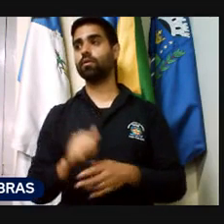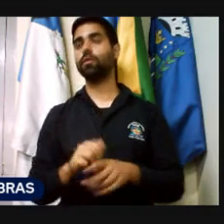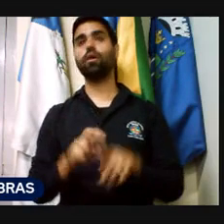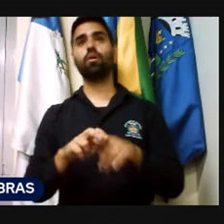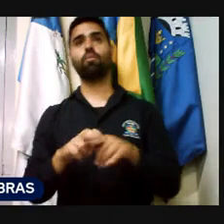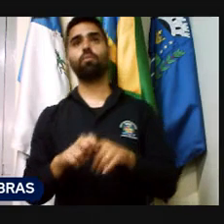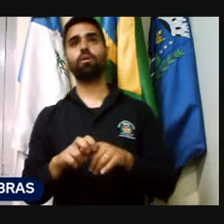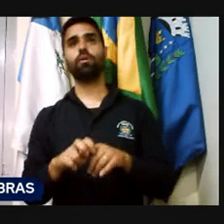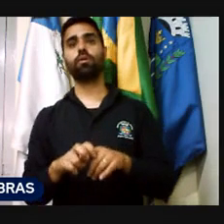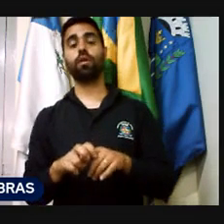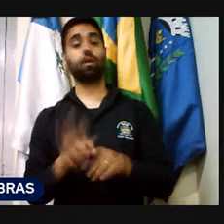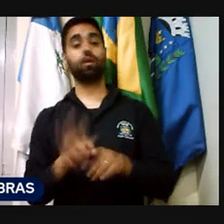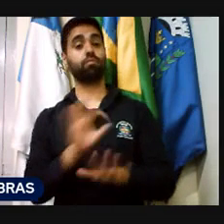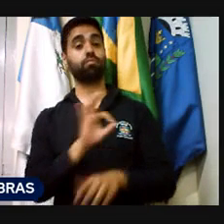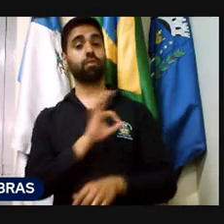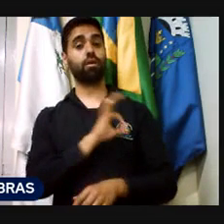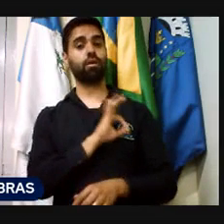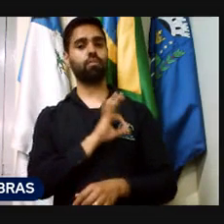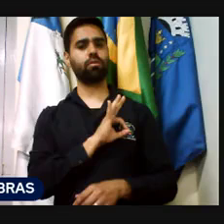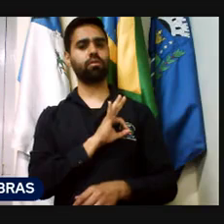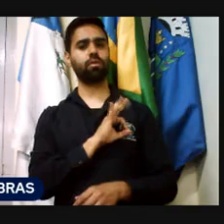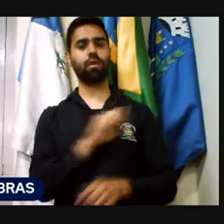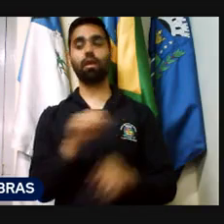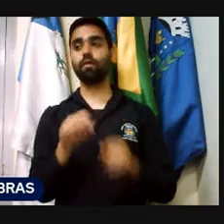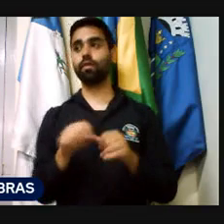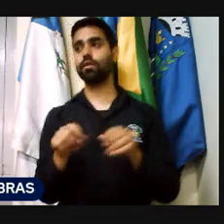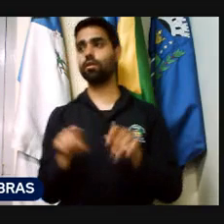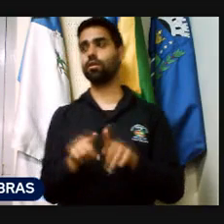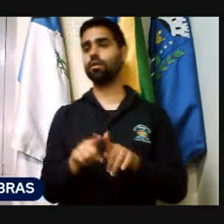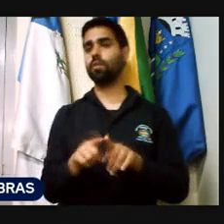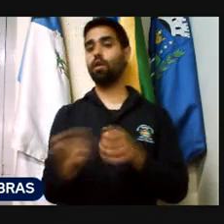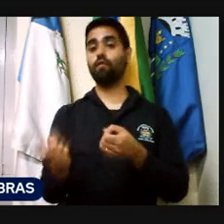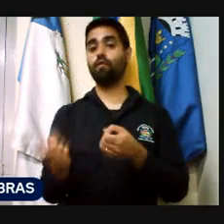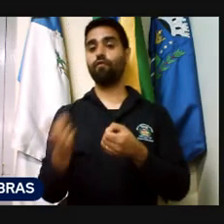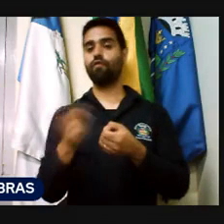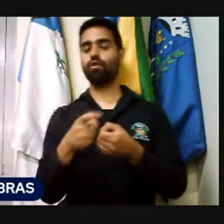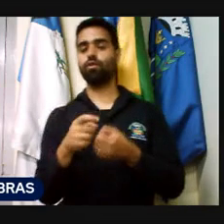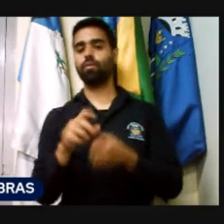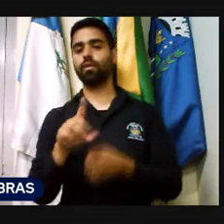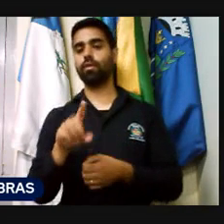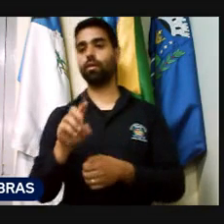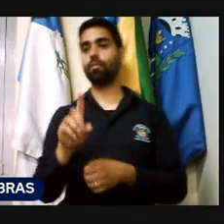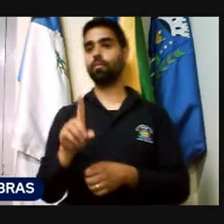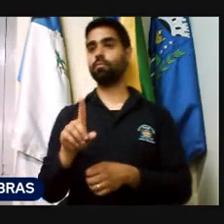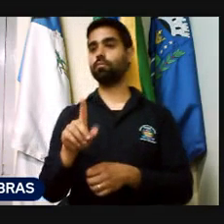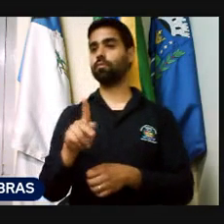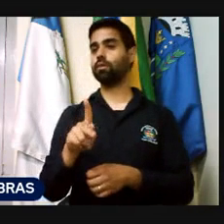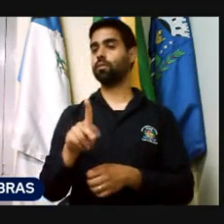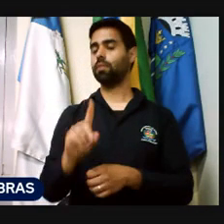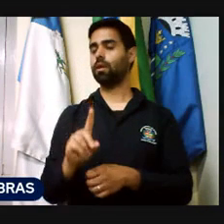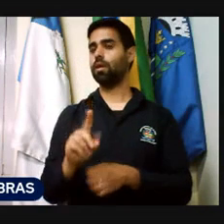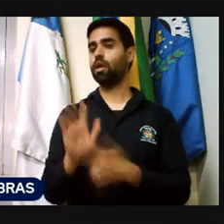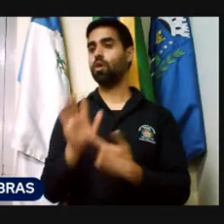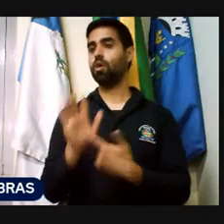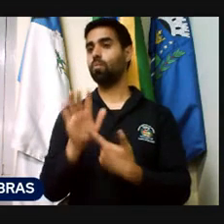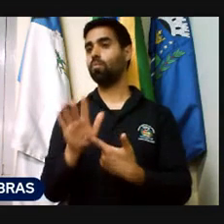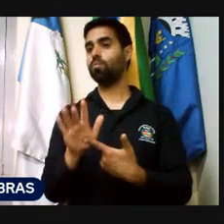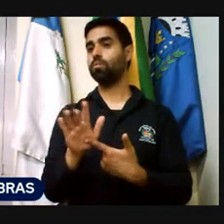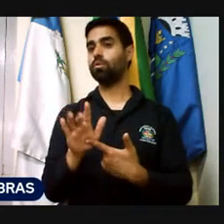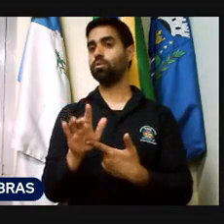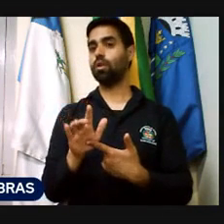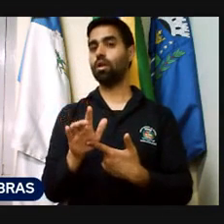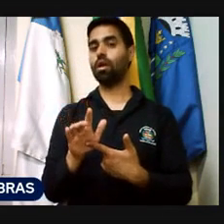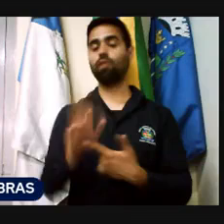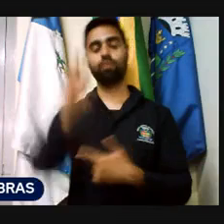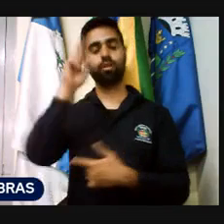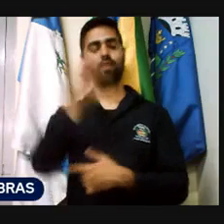as guarnições procederam à 91ª DP, onde apresentaram o material apreendido ao inspetor de polícia Werneck.